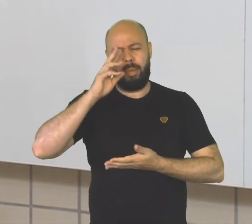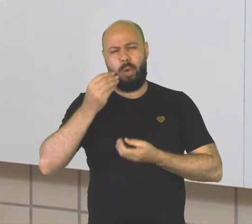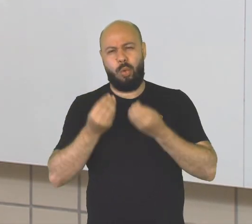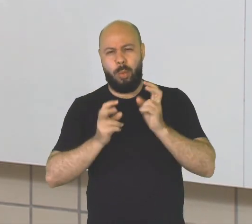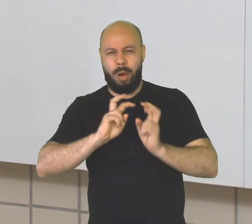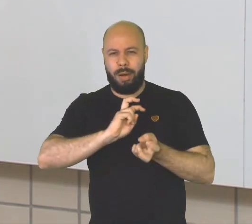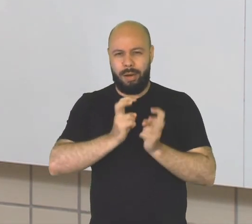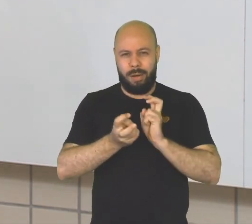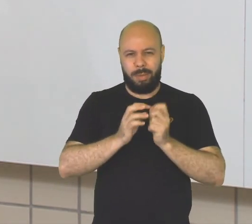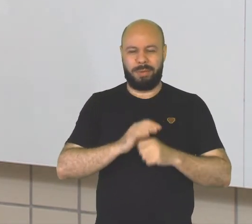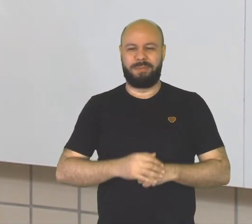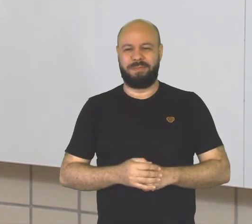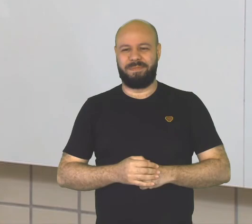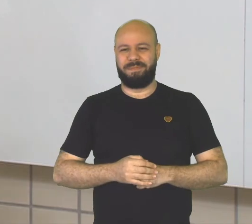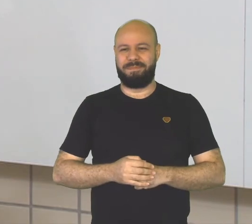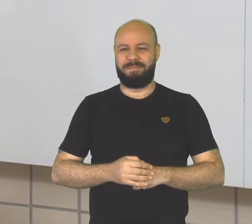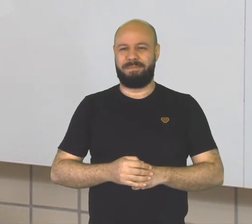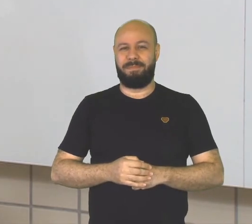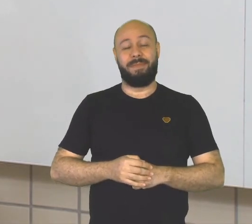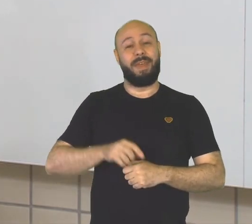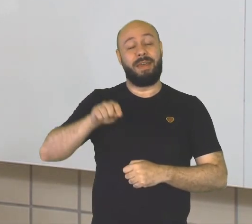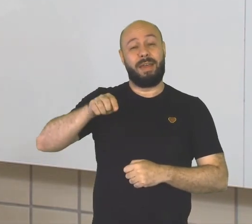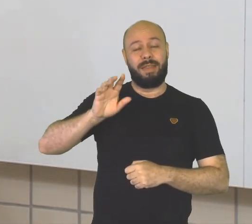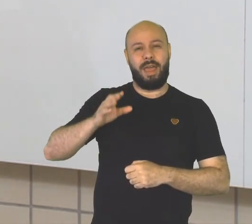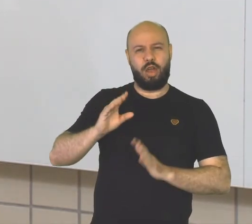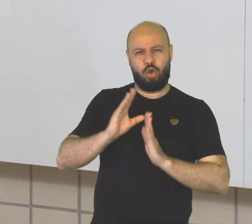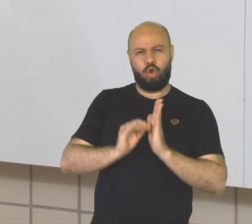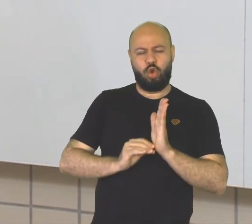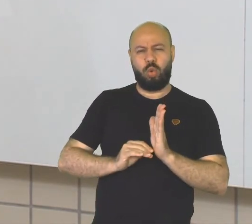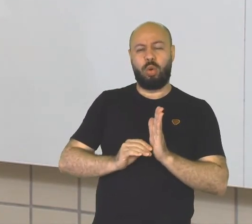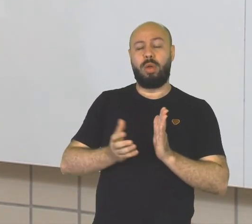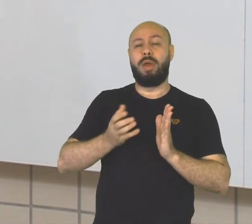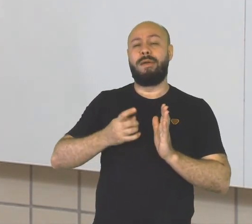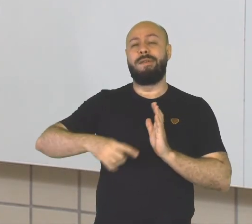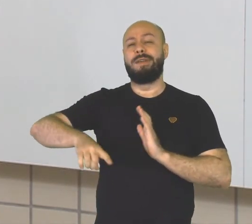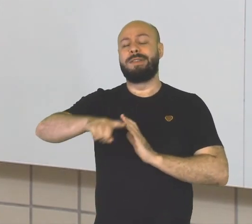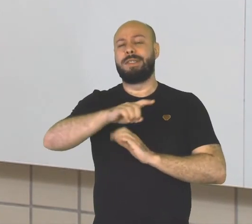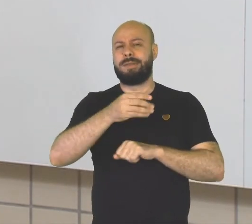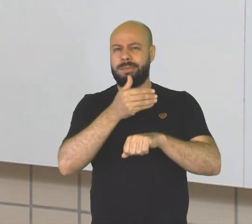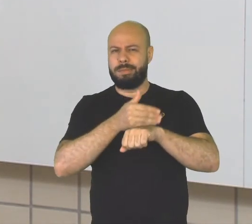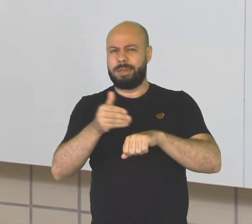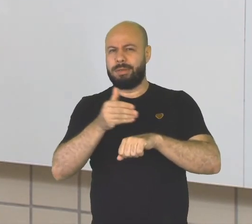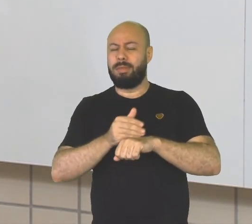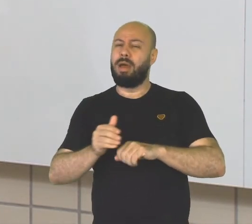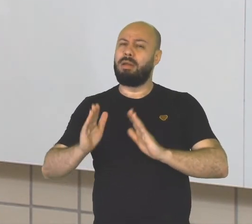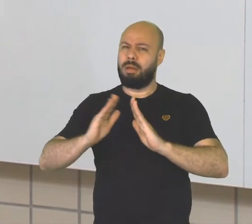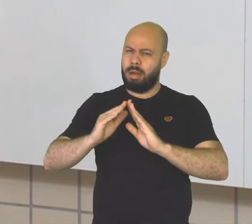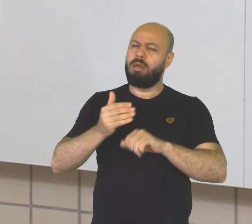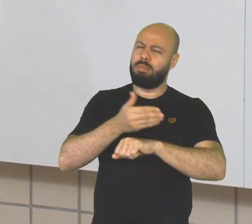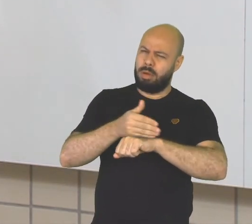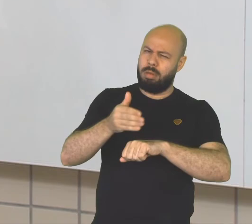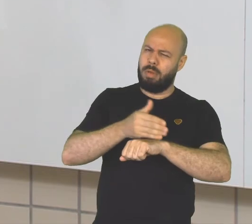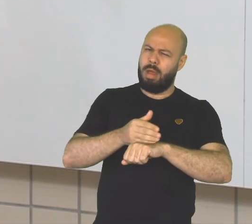que é capoeira. E em cima desses conteúdos eu gostaria que vocês praticassem em casa,